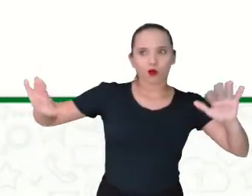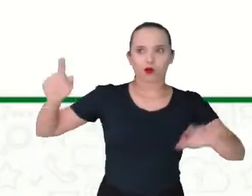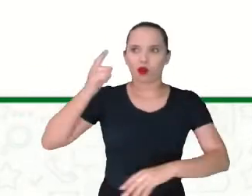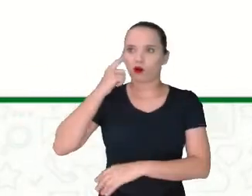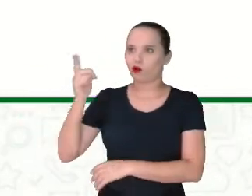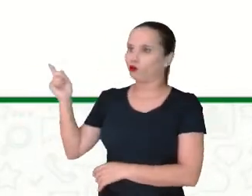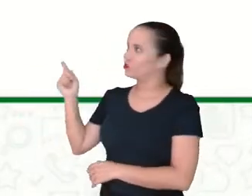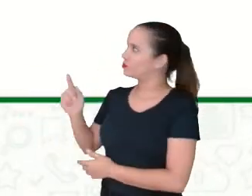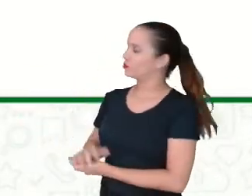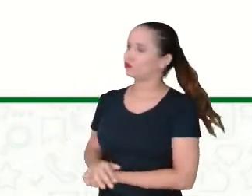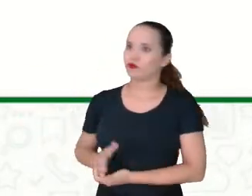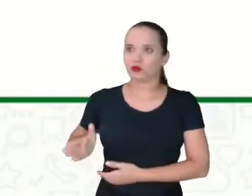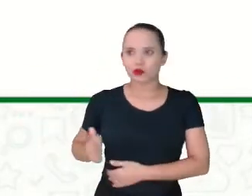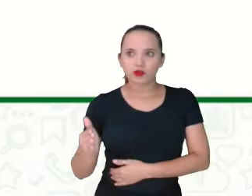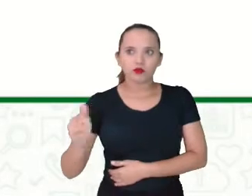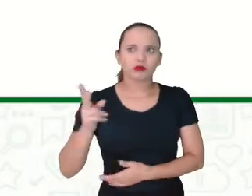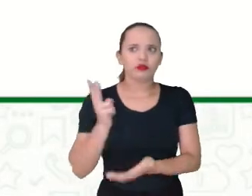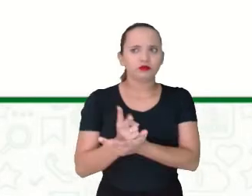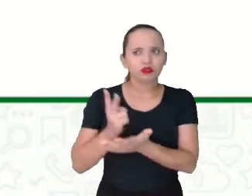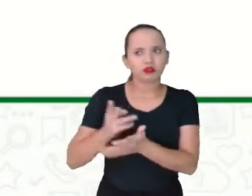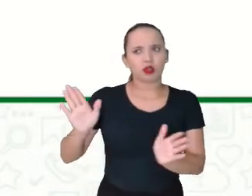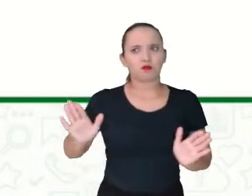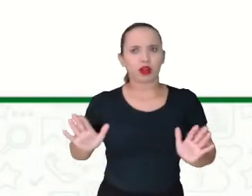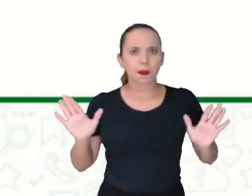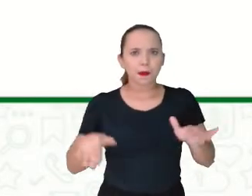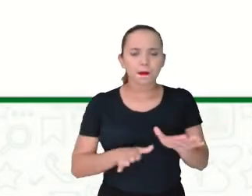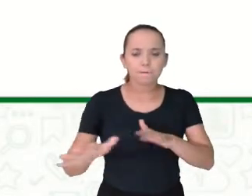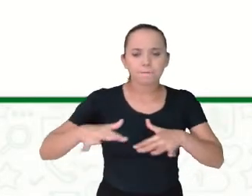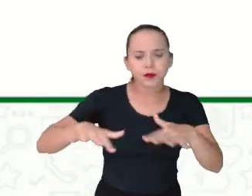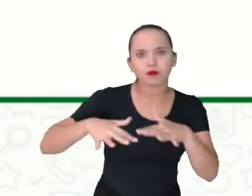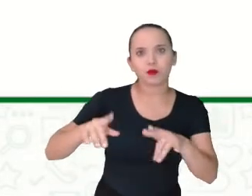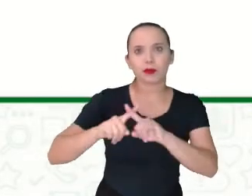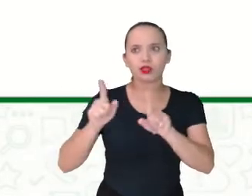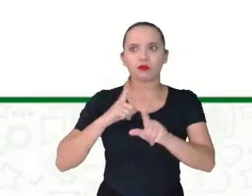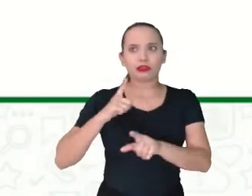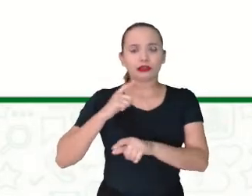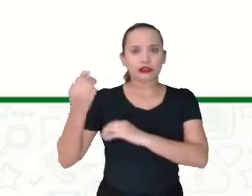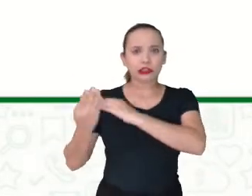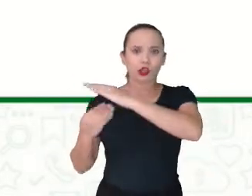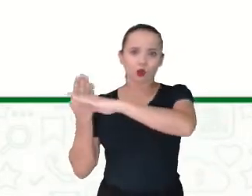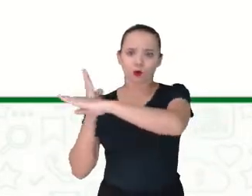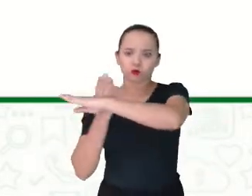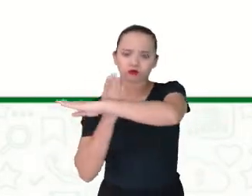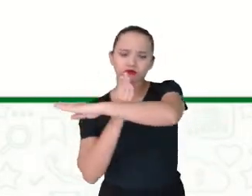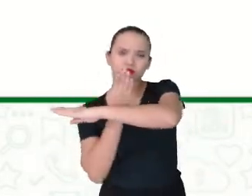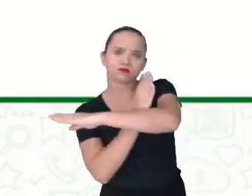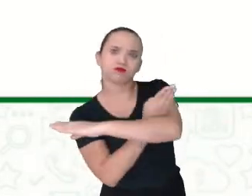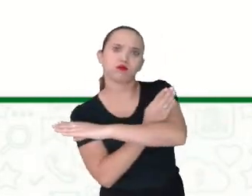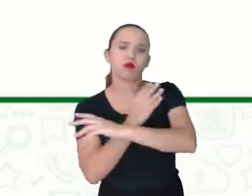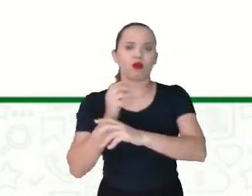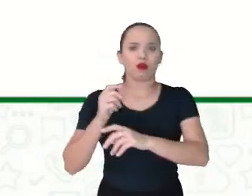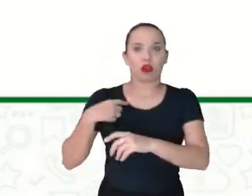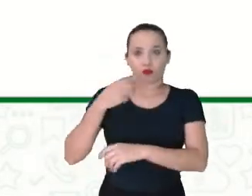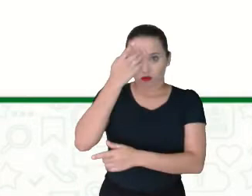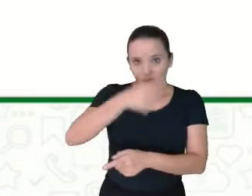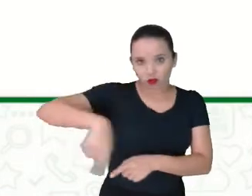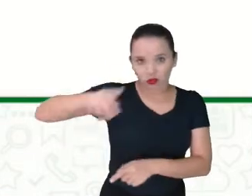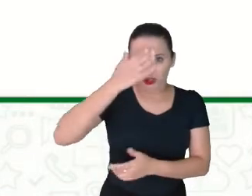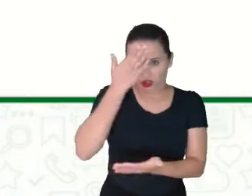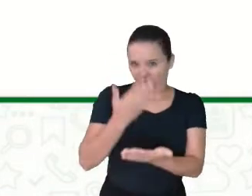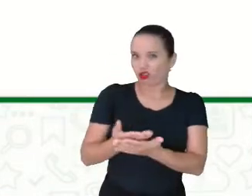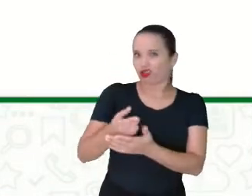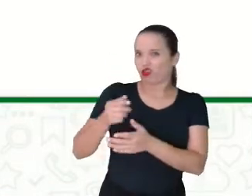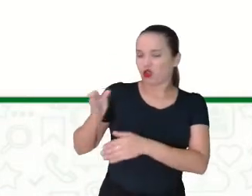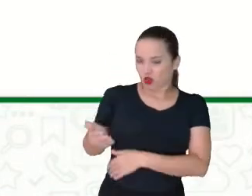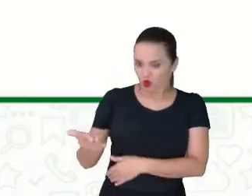vê, os peixes estão aí em constante movimento. Mas se chega um tubarãozinho, um predadorzinho, vocês acham que eles não vão sair nadando